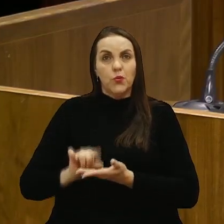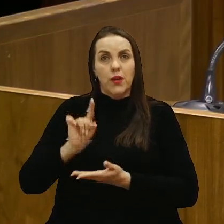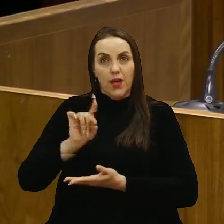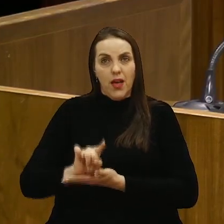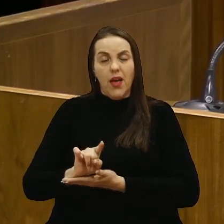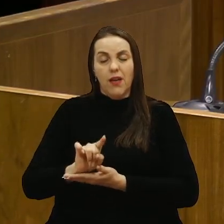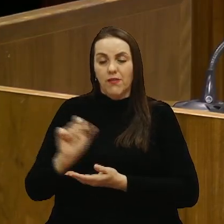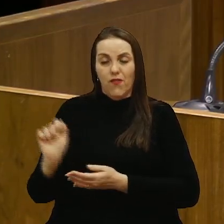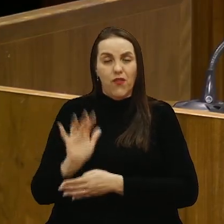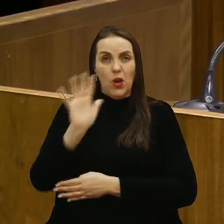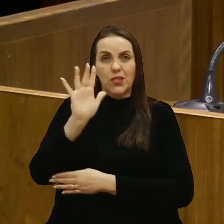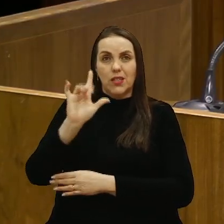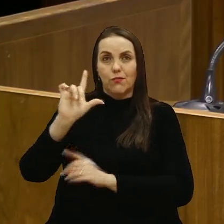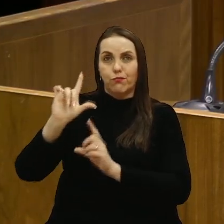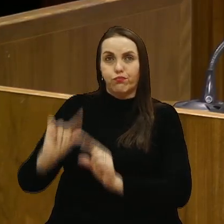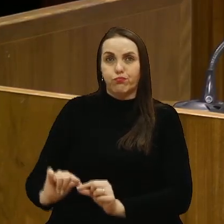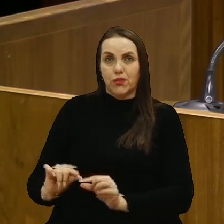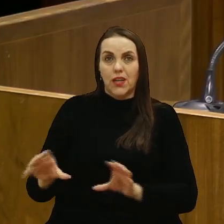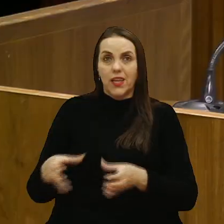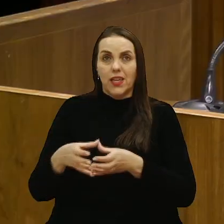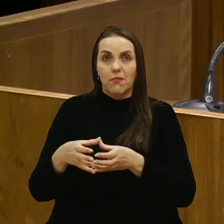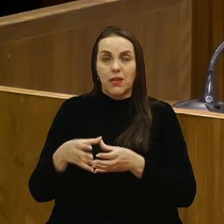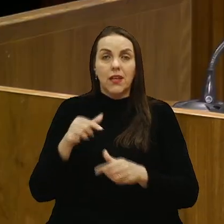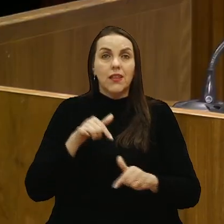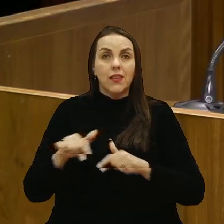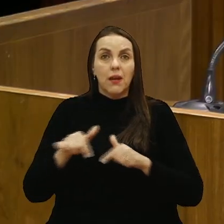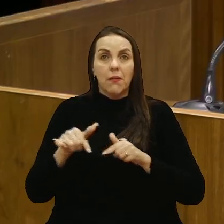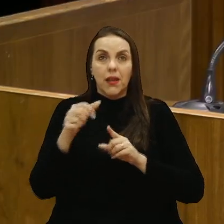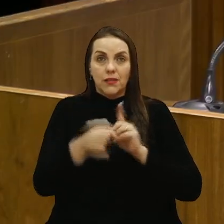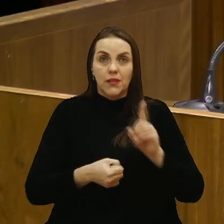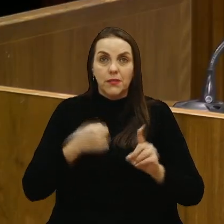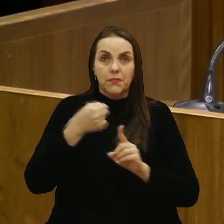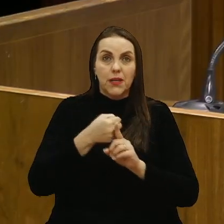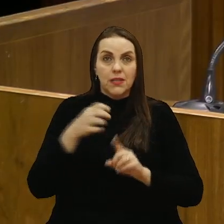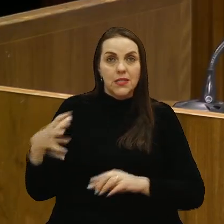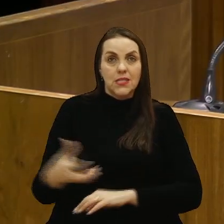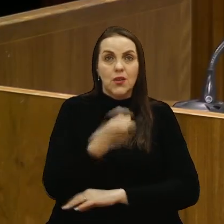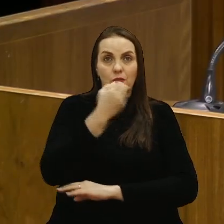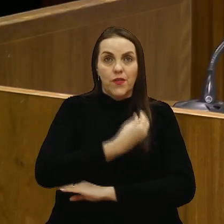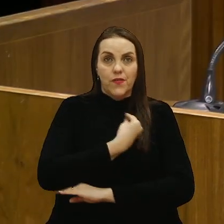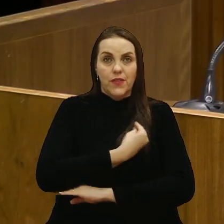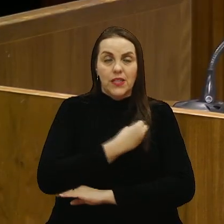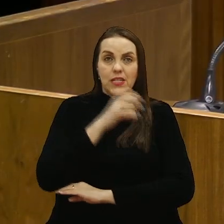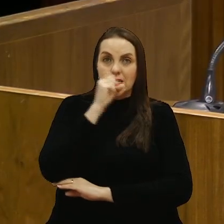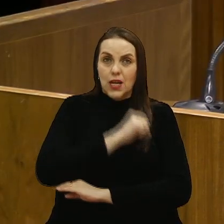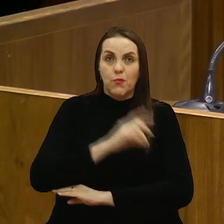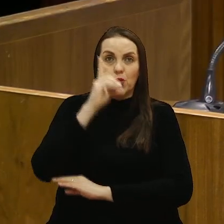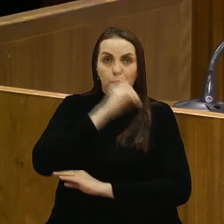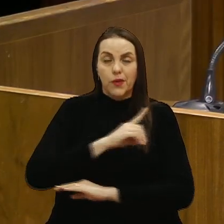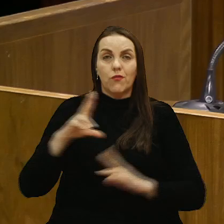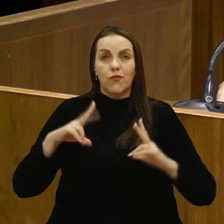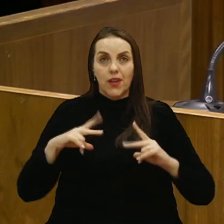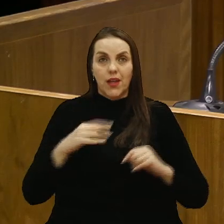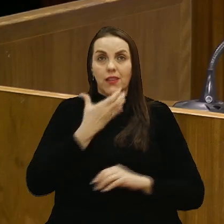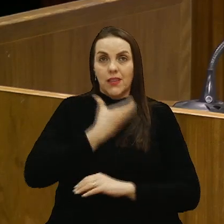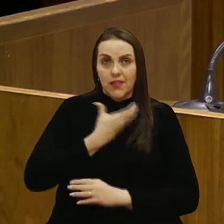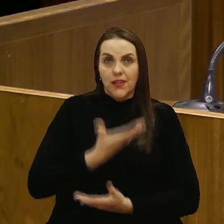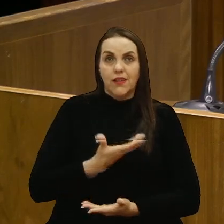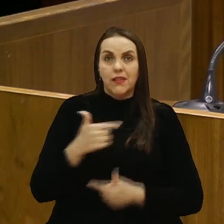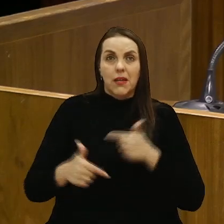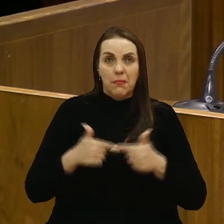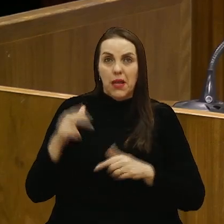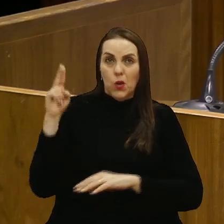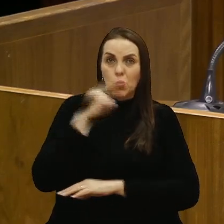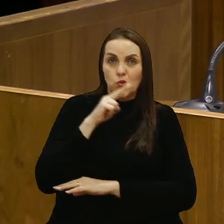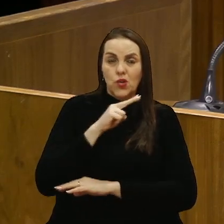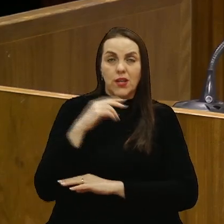as equipes. Quem vai trabalhar com algo tão impactante como salvar vidas, sábados, domingos, feriados e Natal? Trabalhar na urgência e